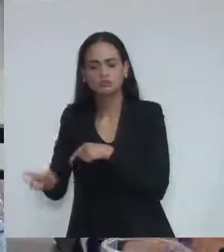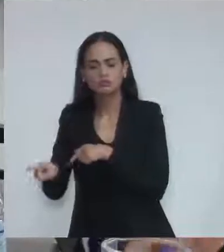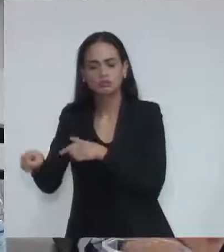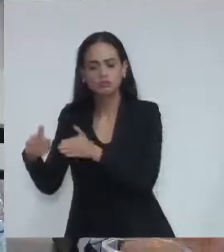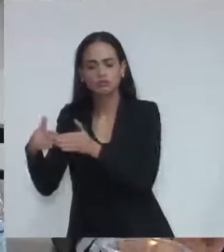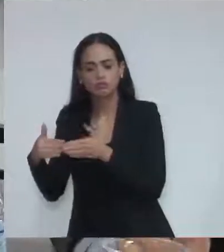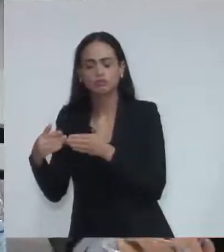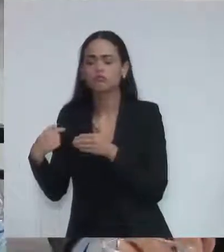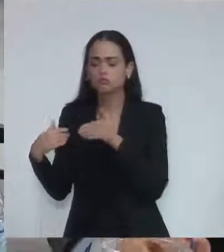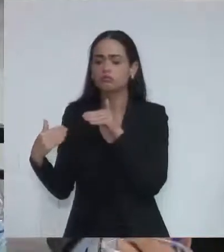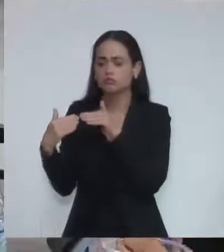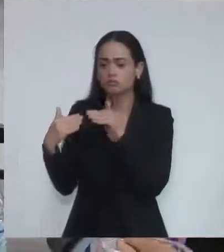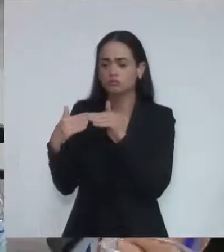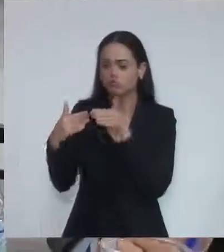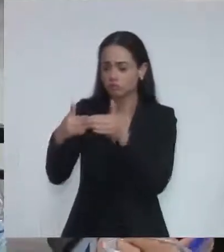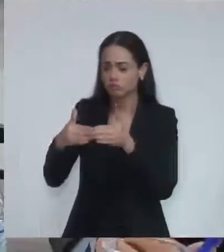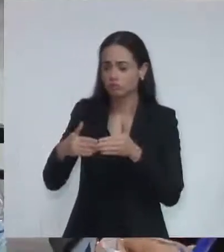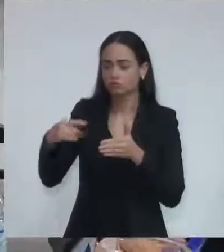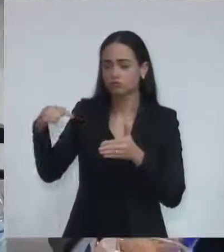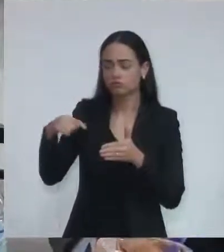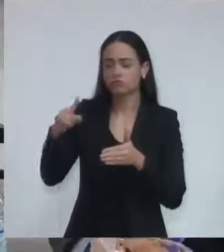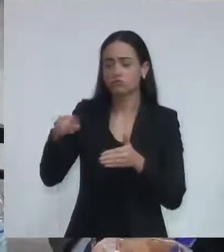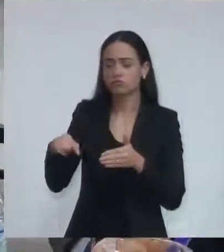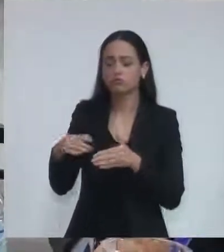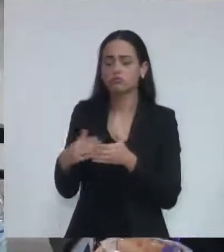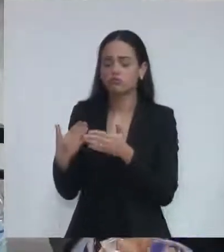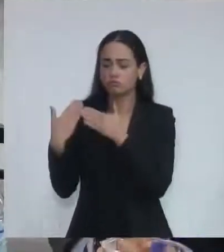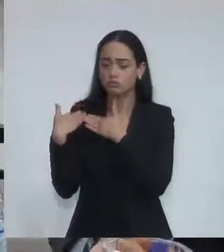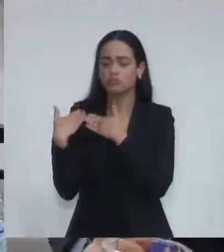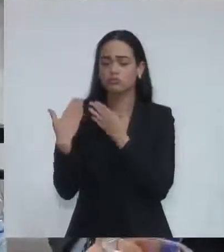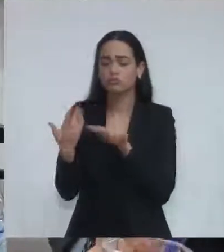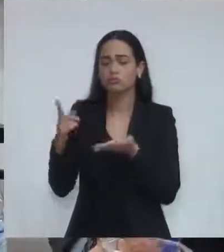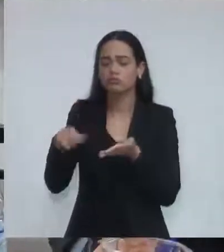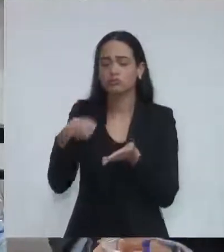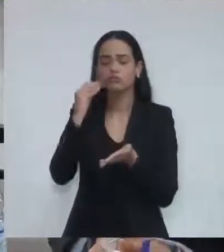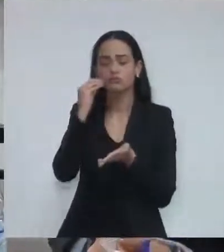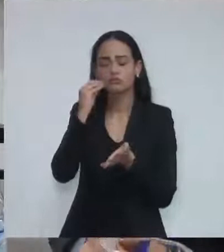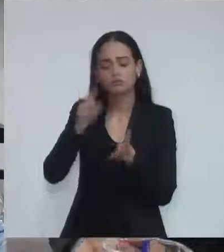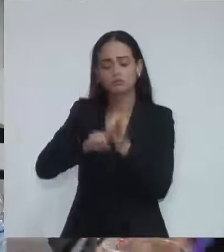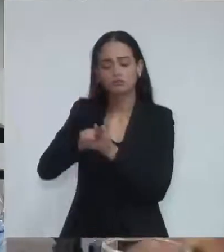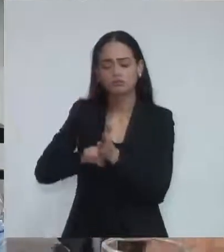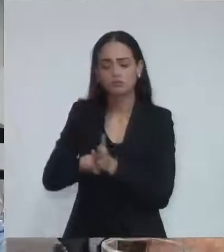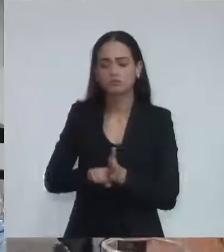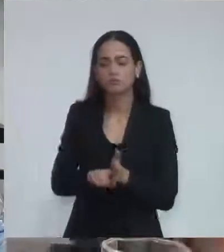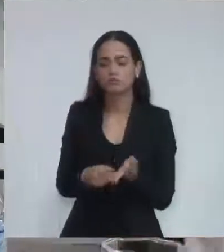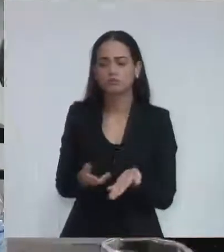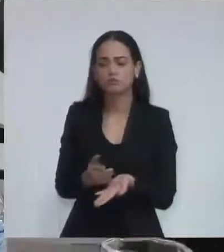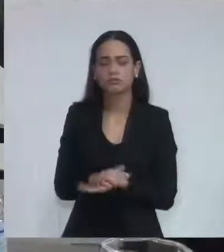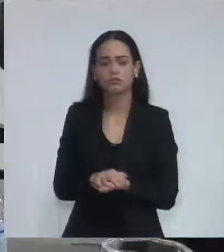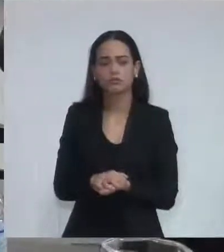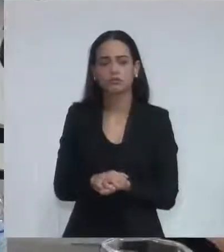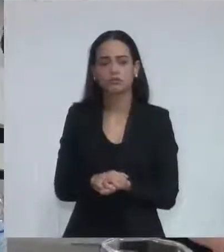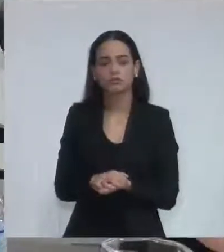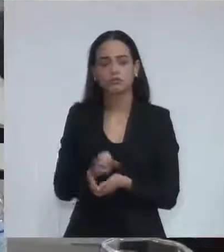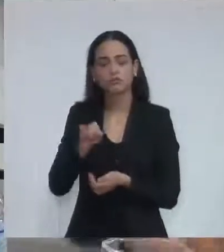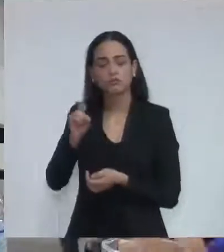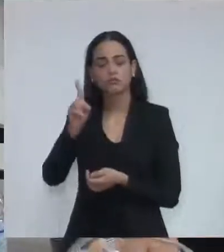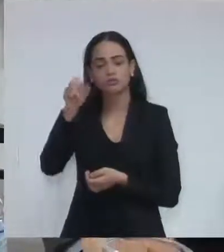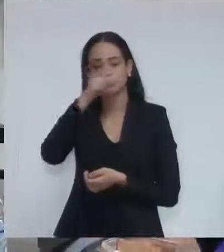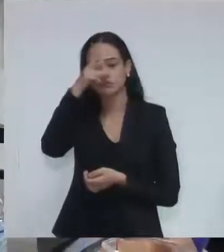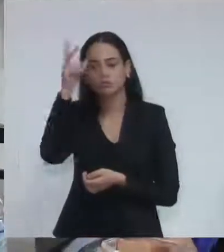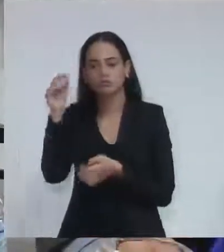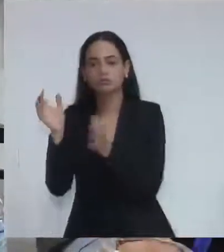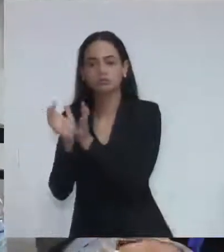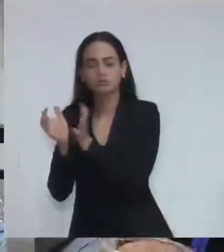da Câmara. É disso que se trata. Porque, repito, se a controladoria tem uma dificuldade, não está clara